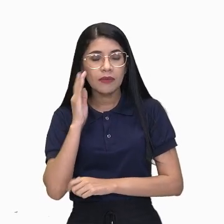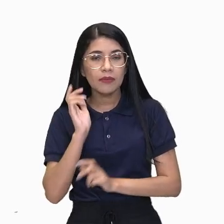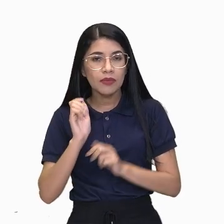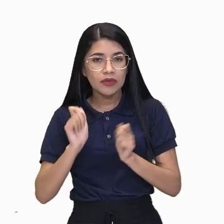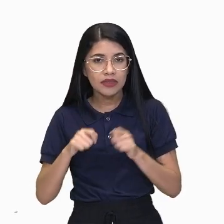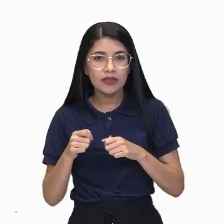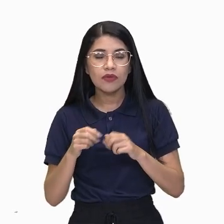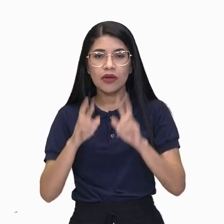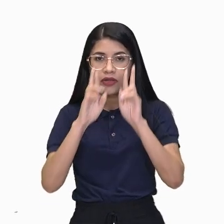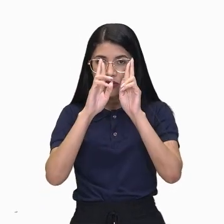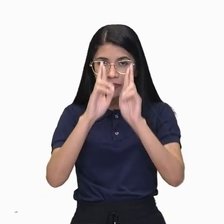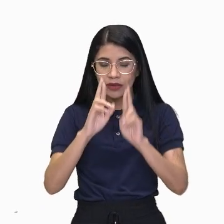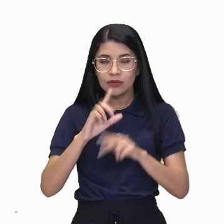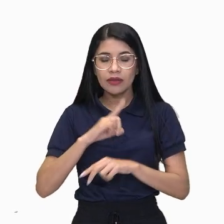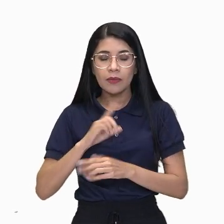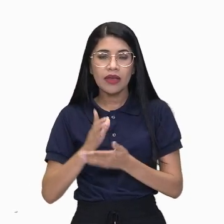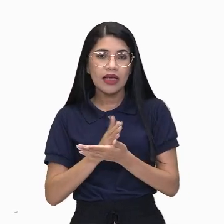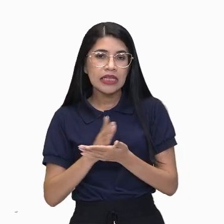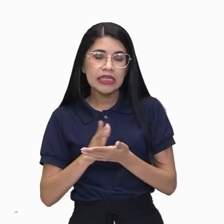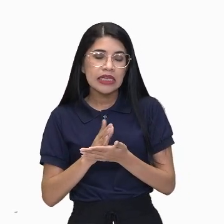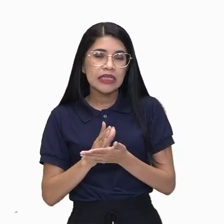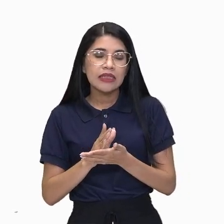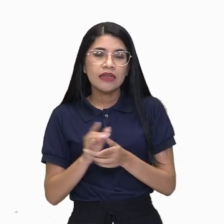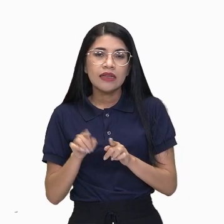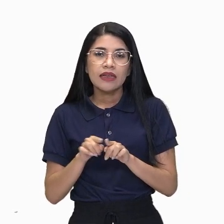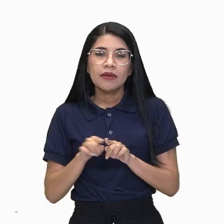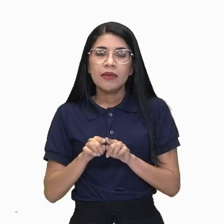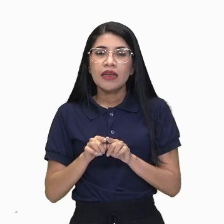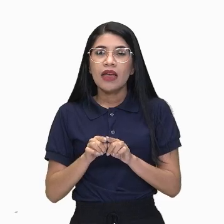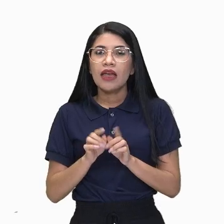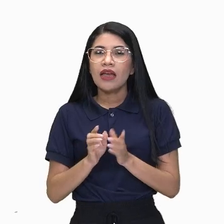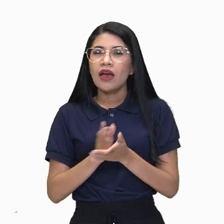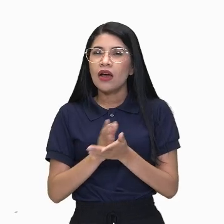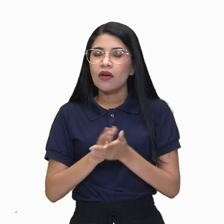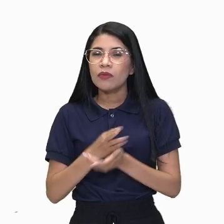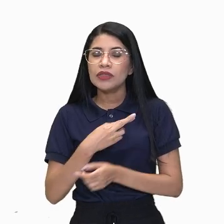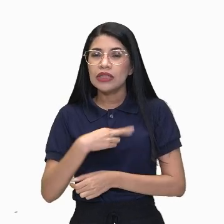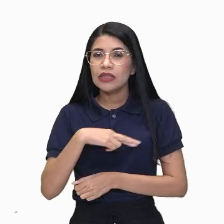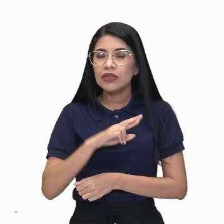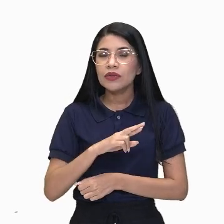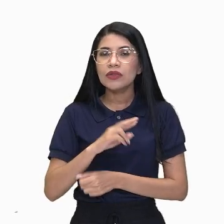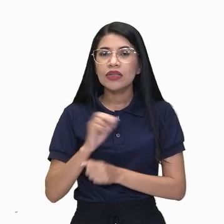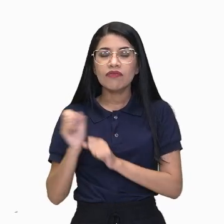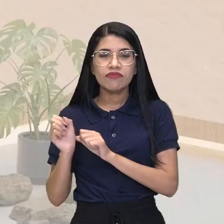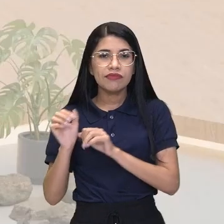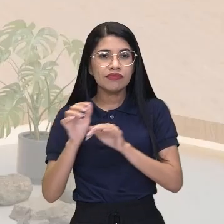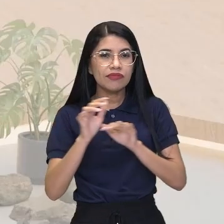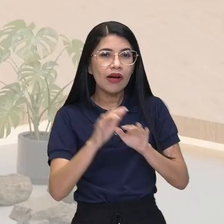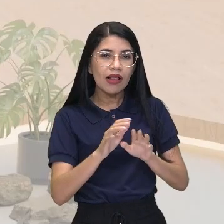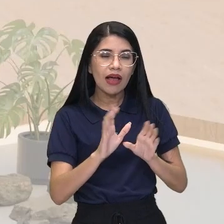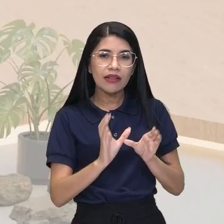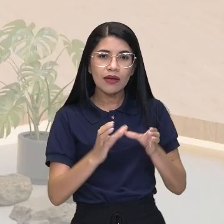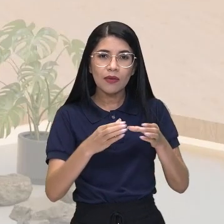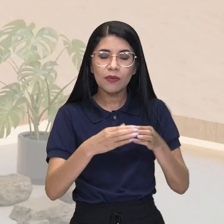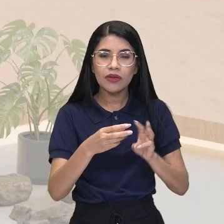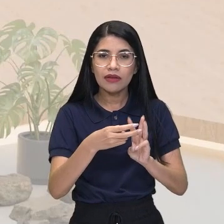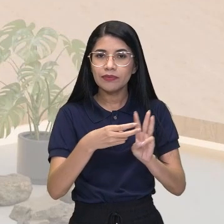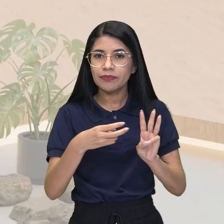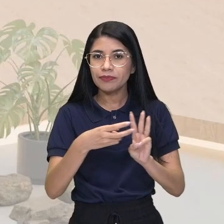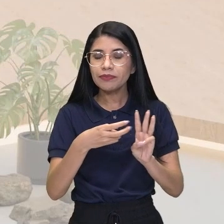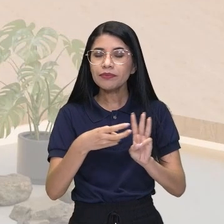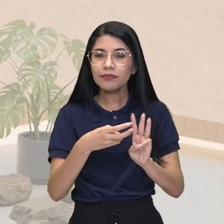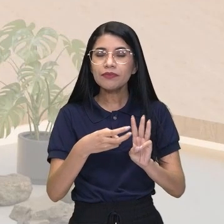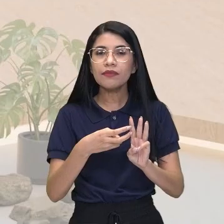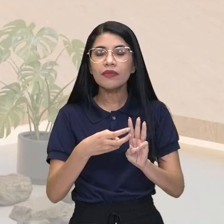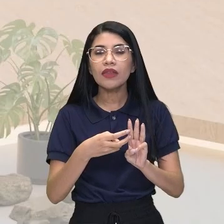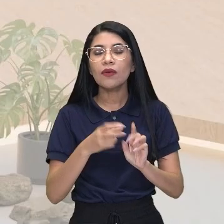porque muitas vezes até os grupos religiosos que adentram as comunidades tradicionais,